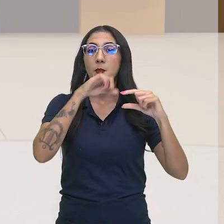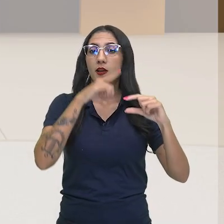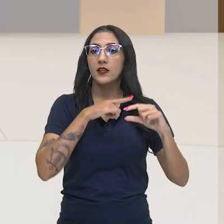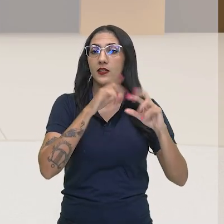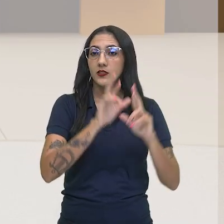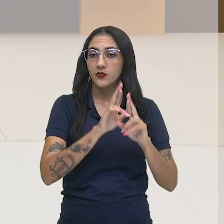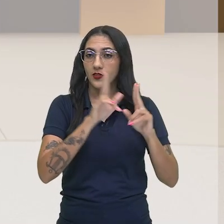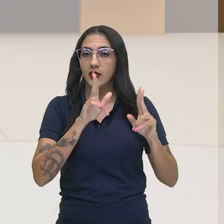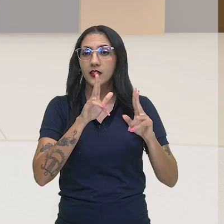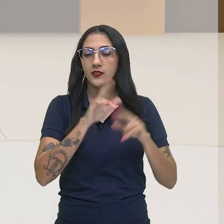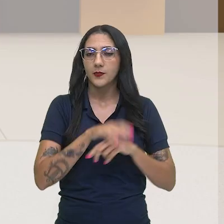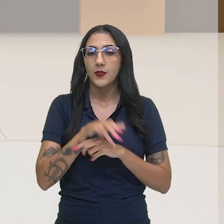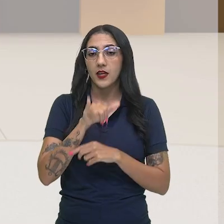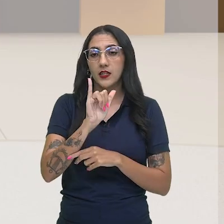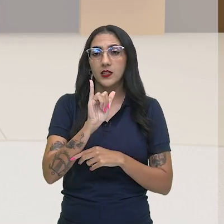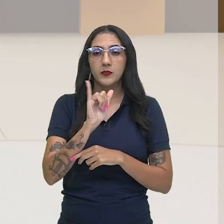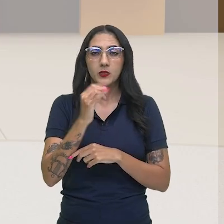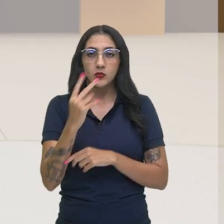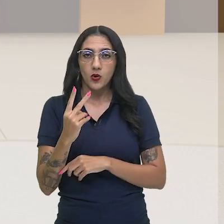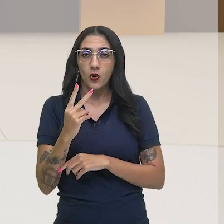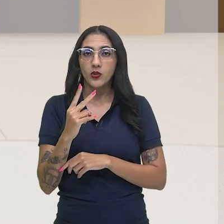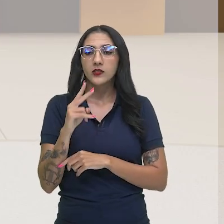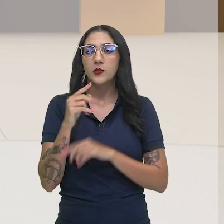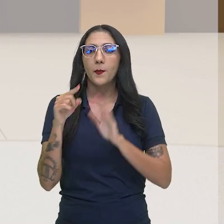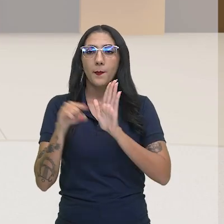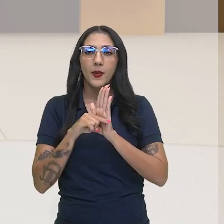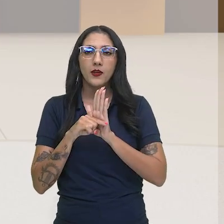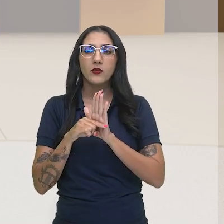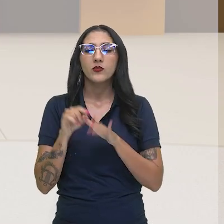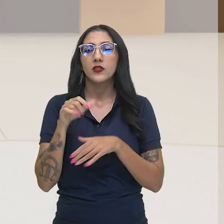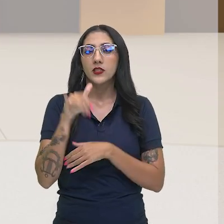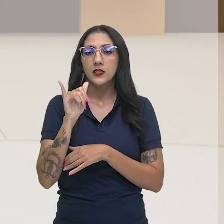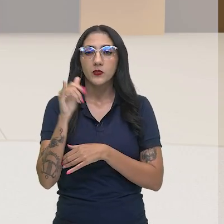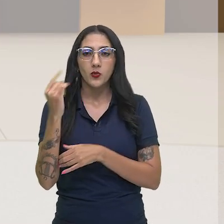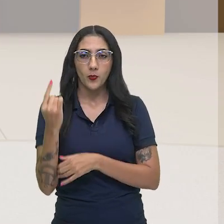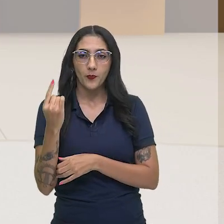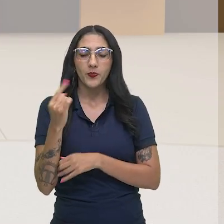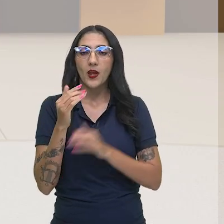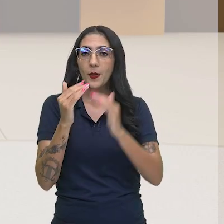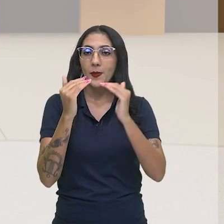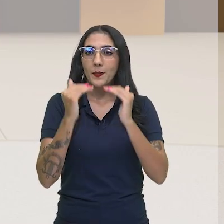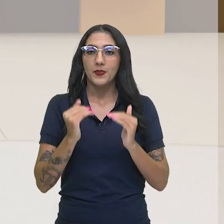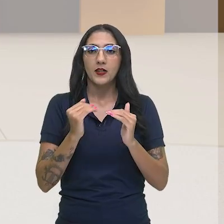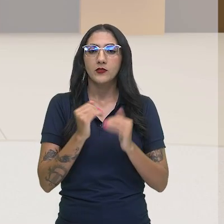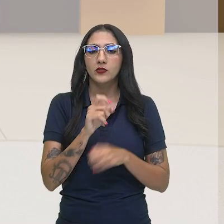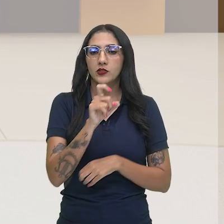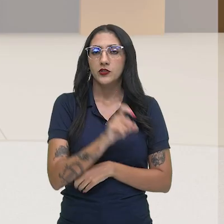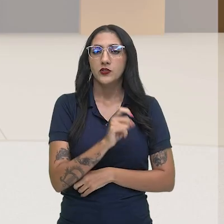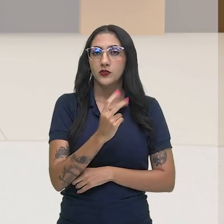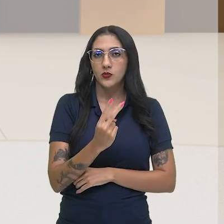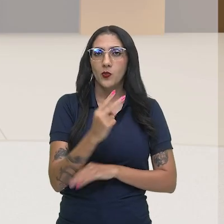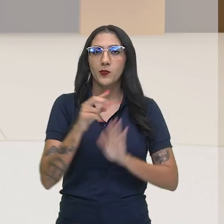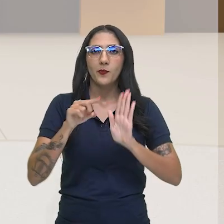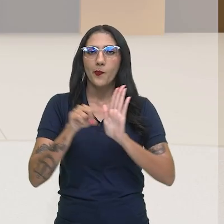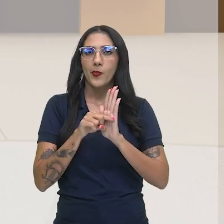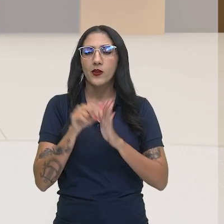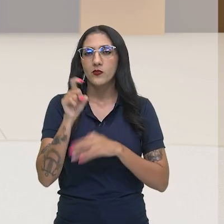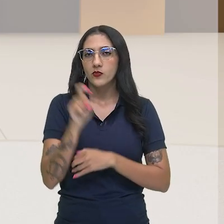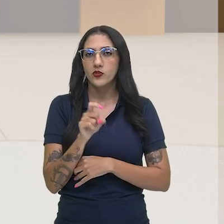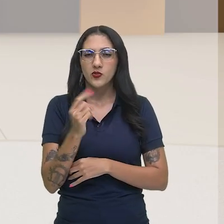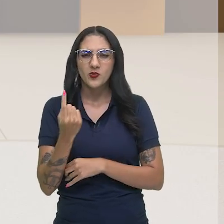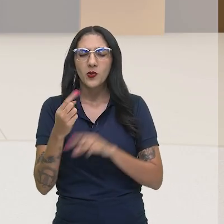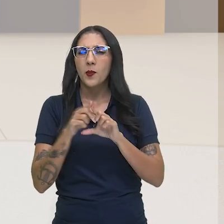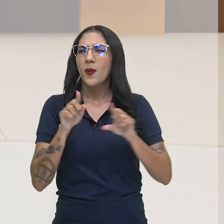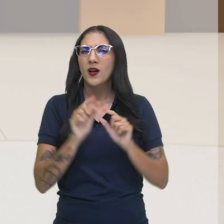entre o y2 e o y1. E ΔX vai ser x2 menos x1. Mas o que